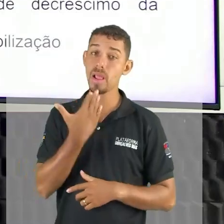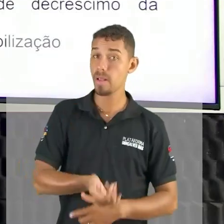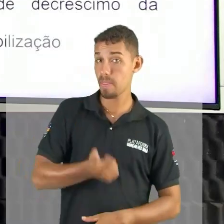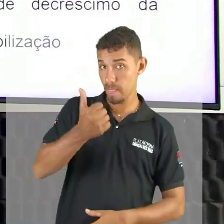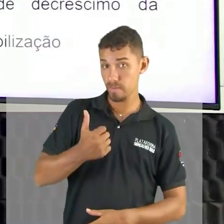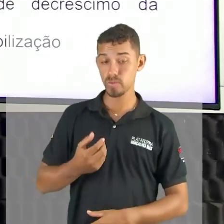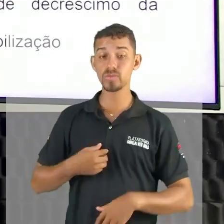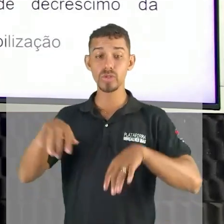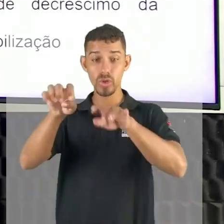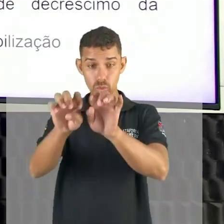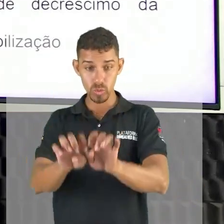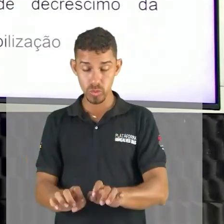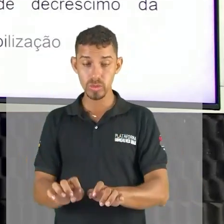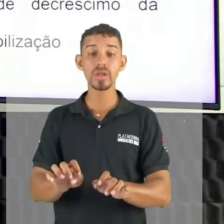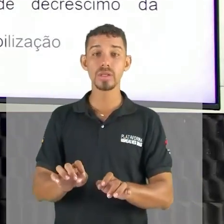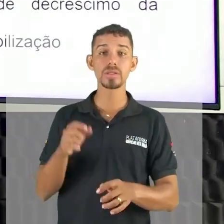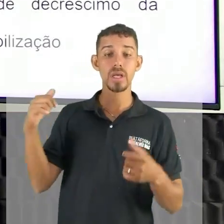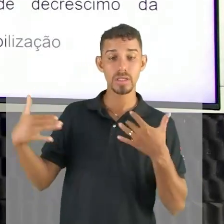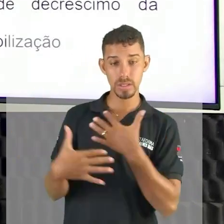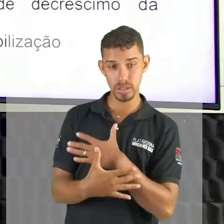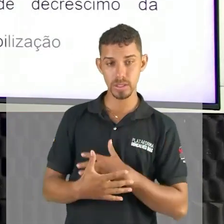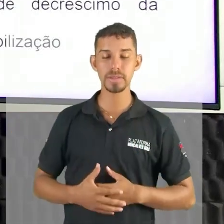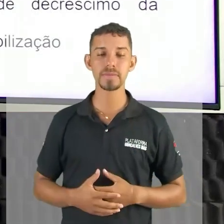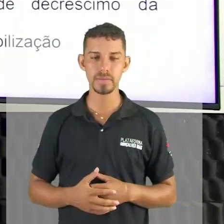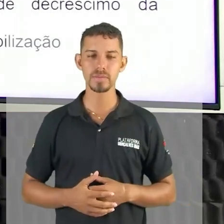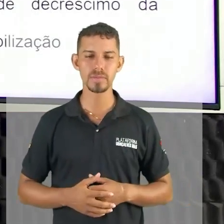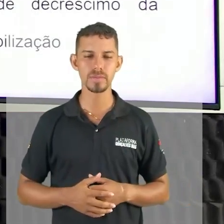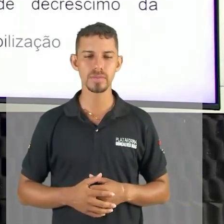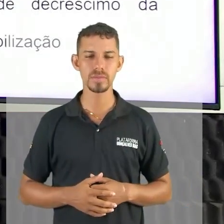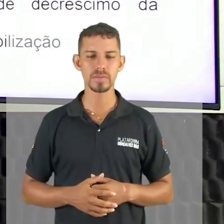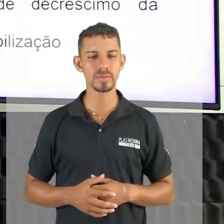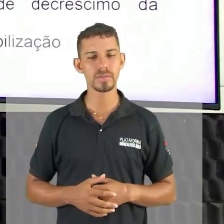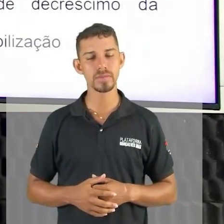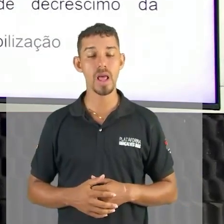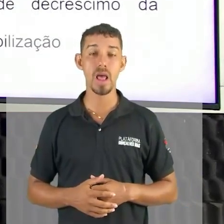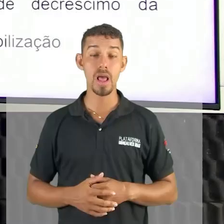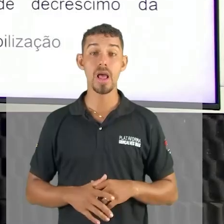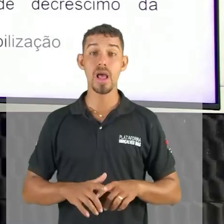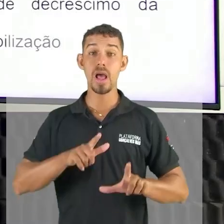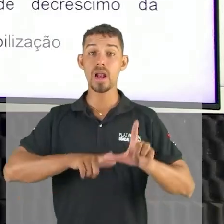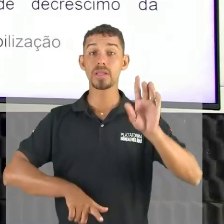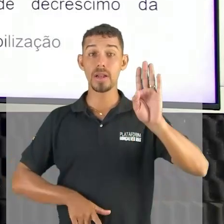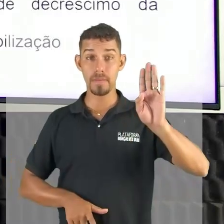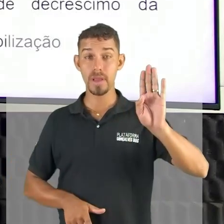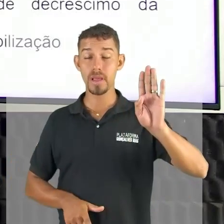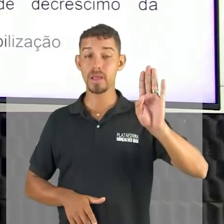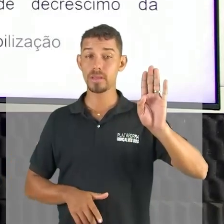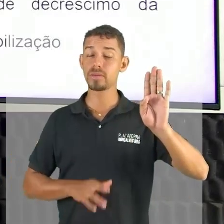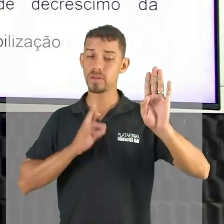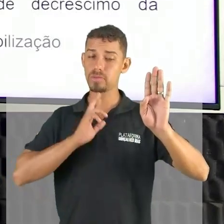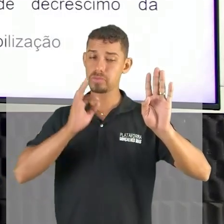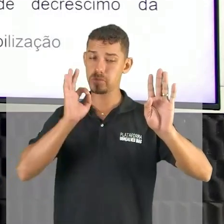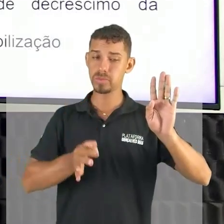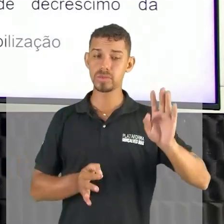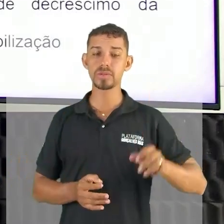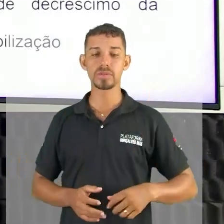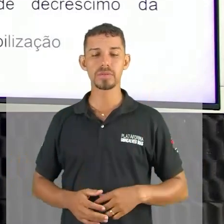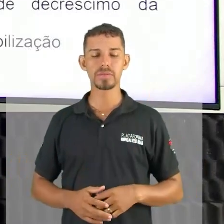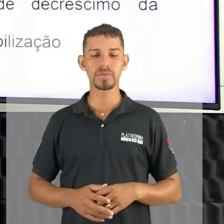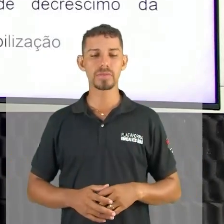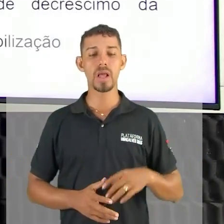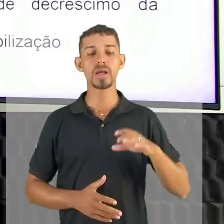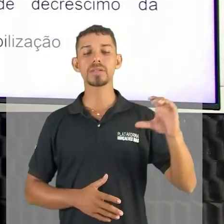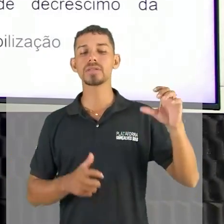melhorias estruturais das cidades. Portanto, a letra B responde muito bem a nossa questão.